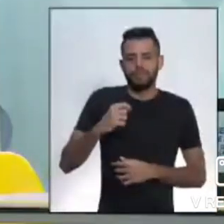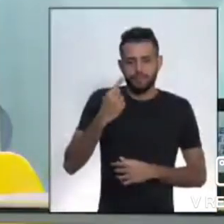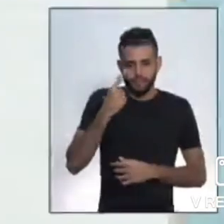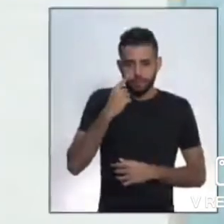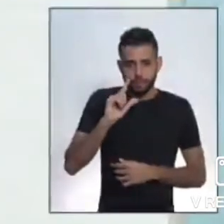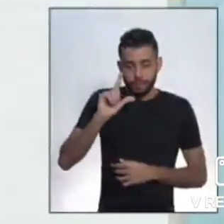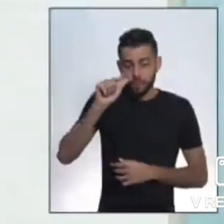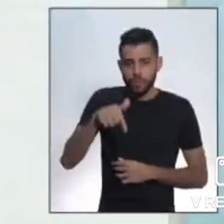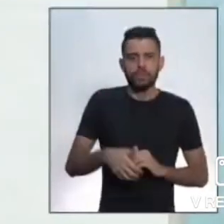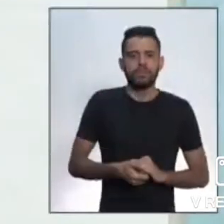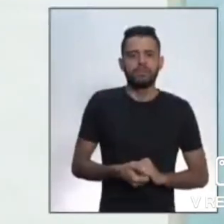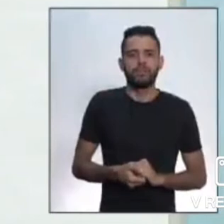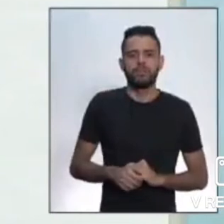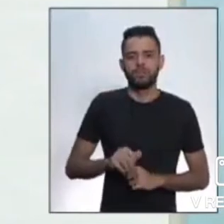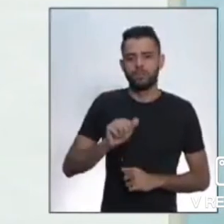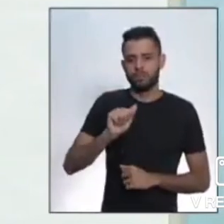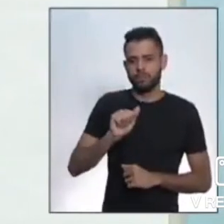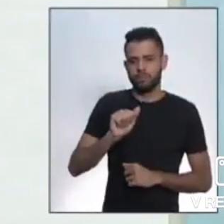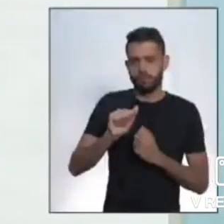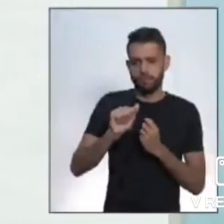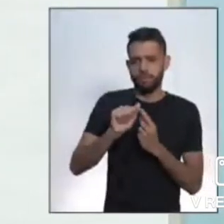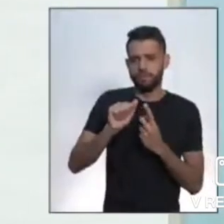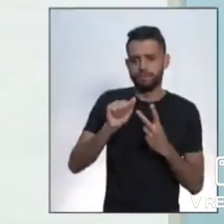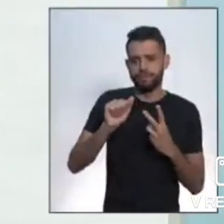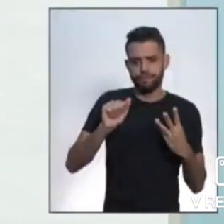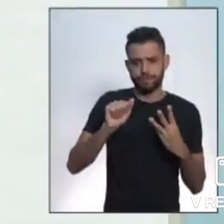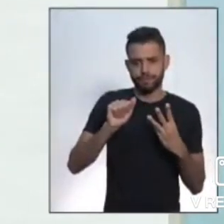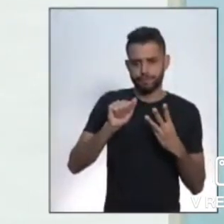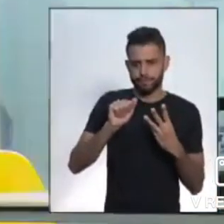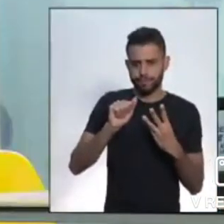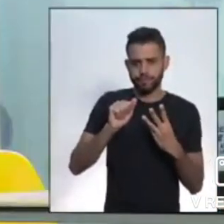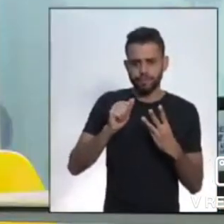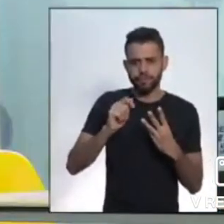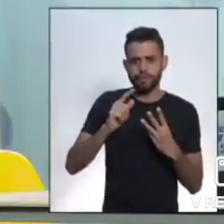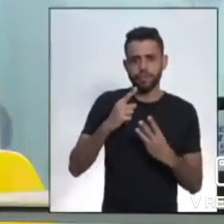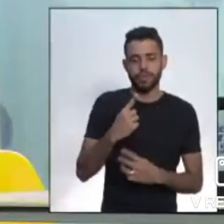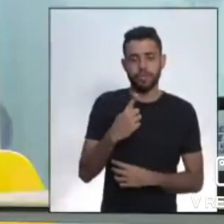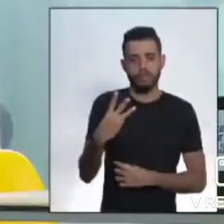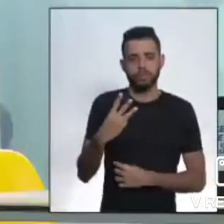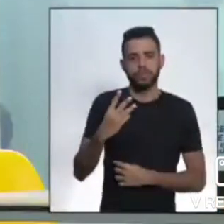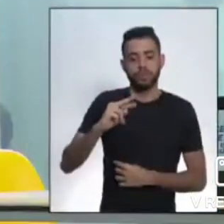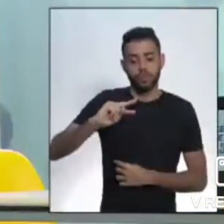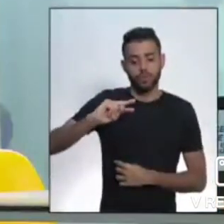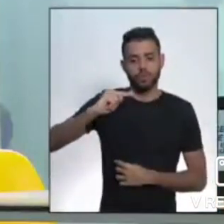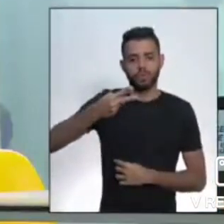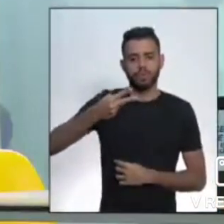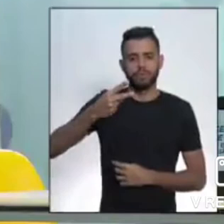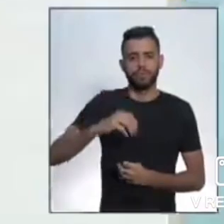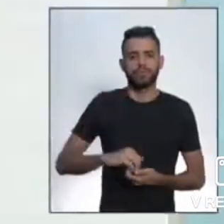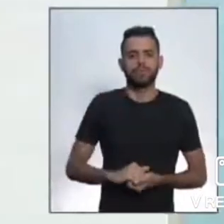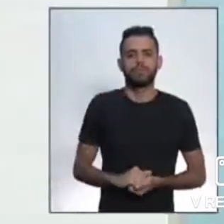termo. Meu A, 13. Então, minha posição, no caso, é 13. O dobro,